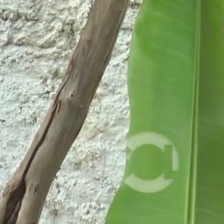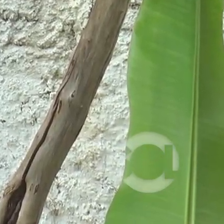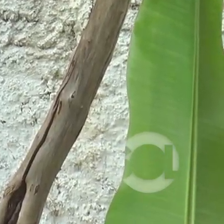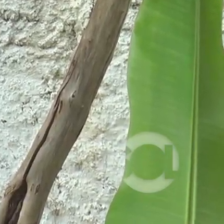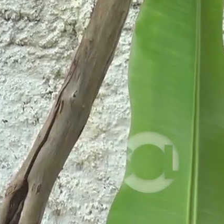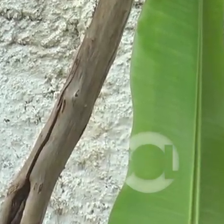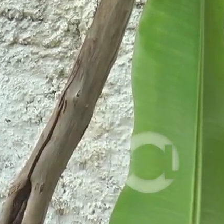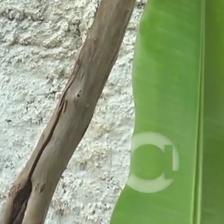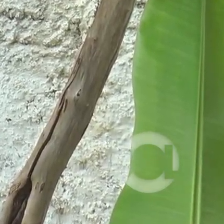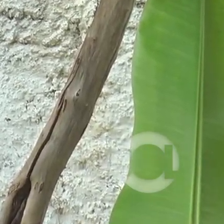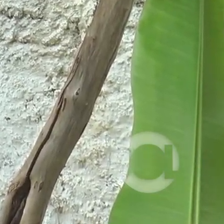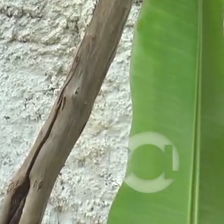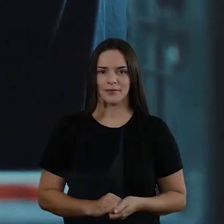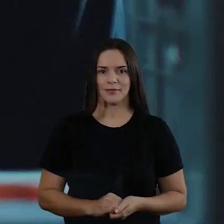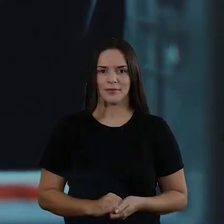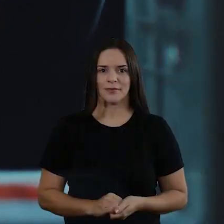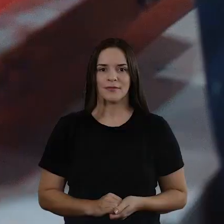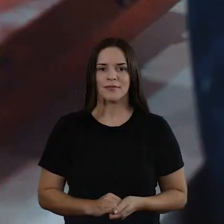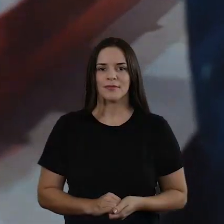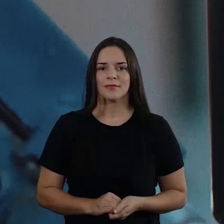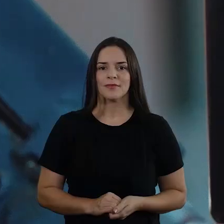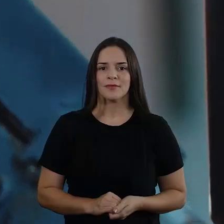é isso que eu fiz de coração